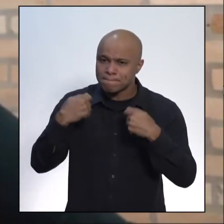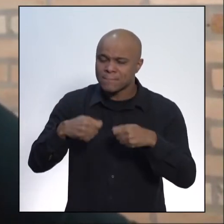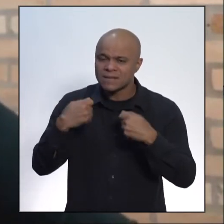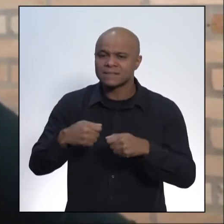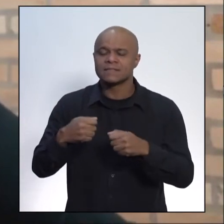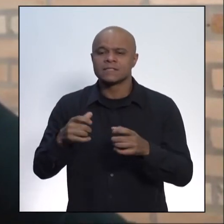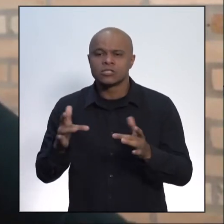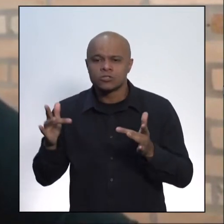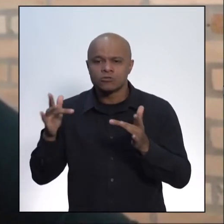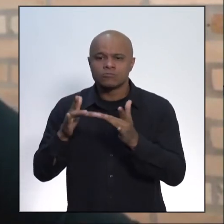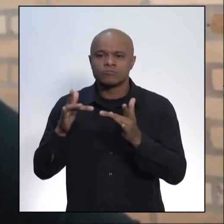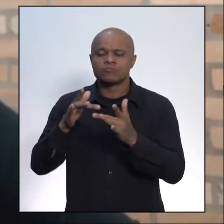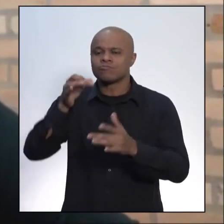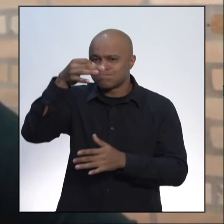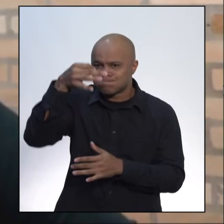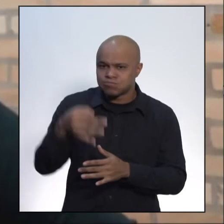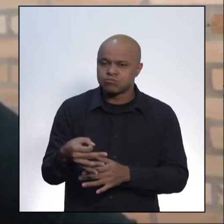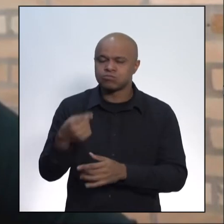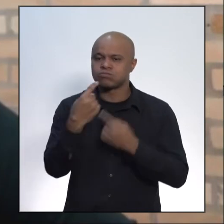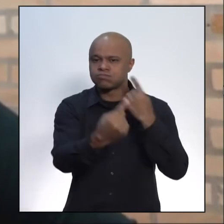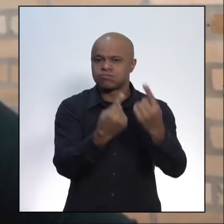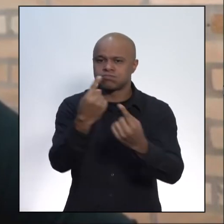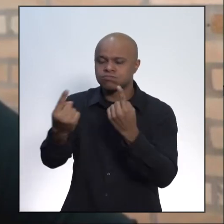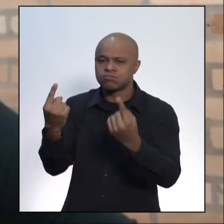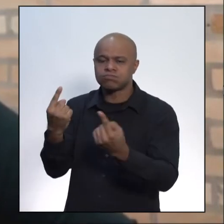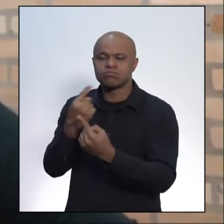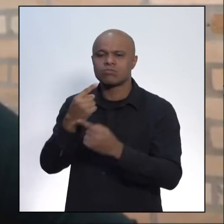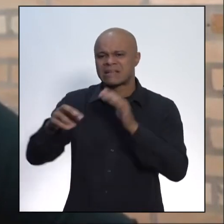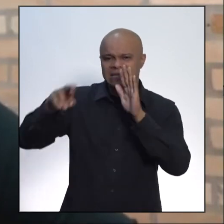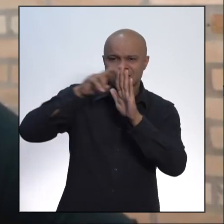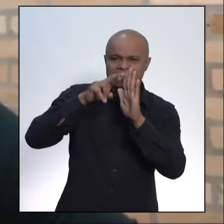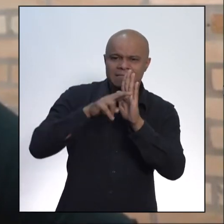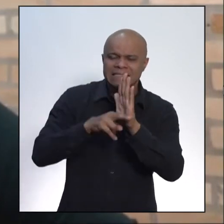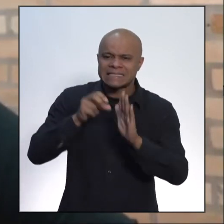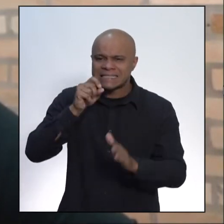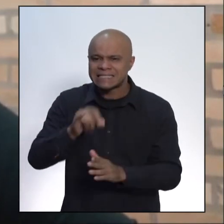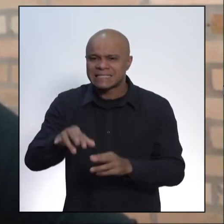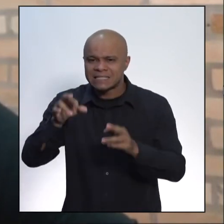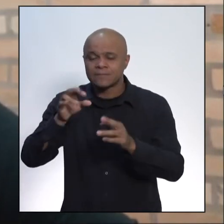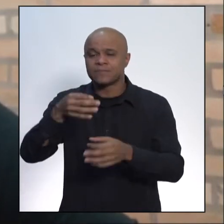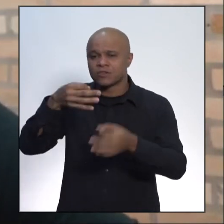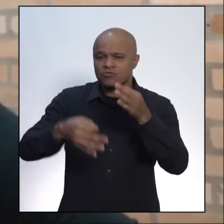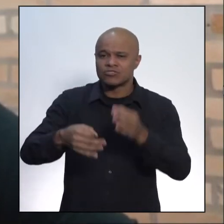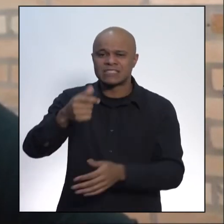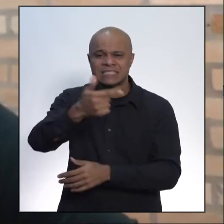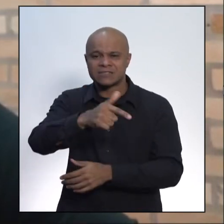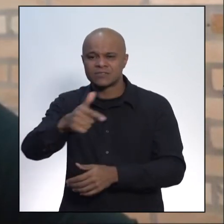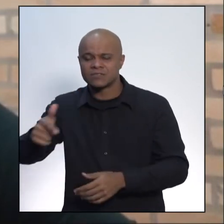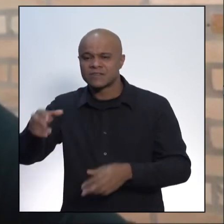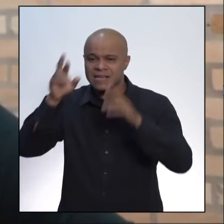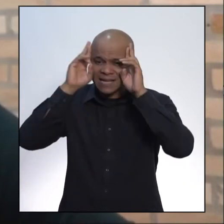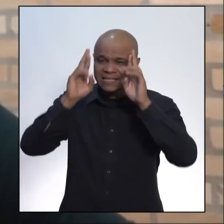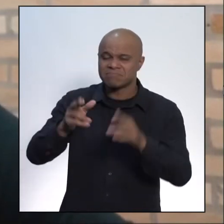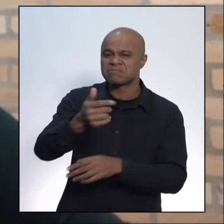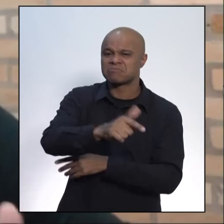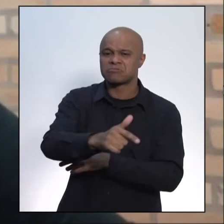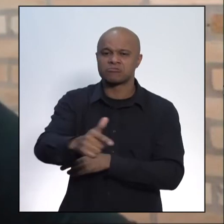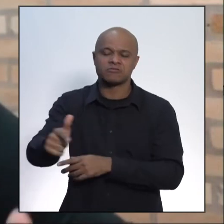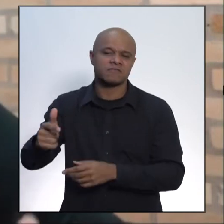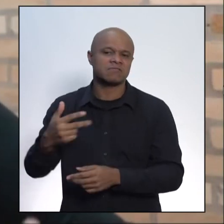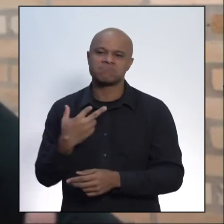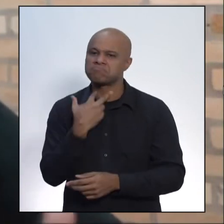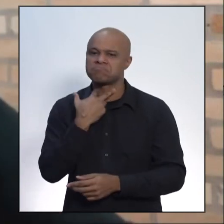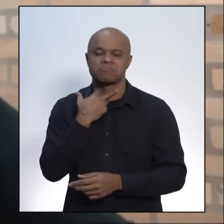estar ligadas exatamente a esses princípios. Porque se eu for injusta, se eu for desrespeitosa, eu não